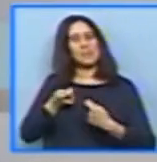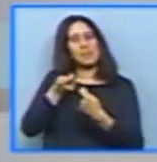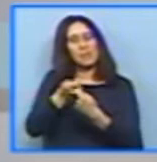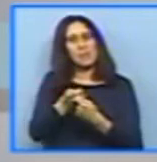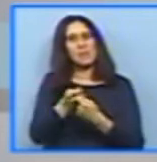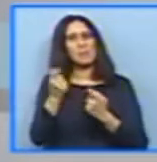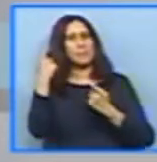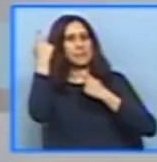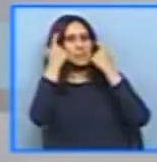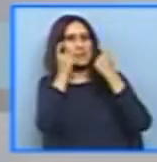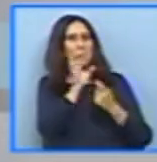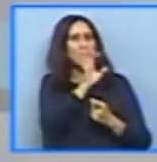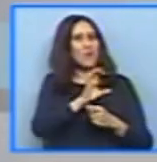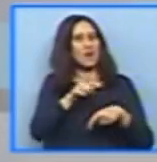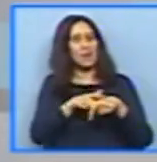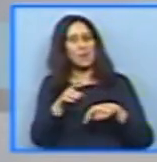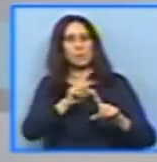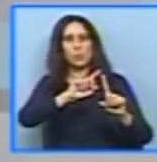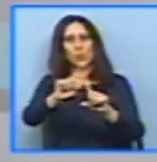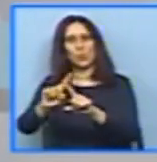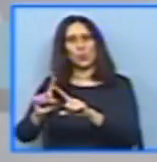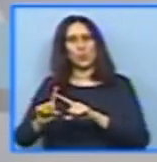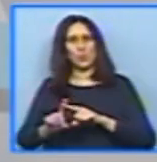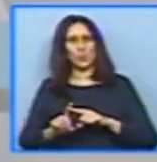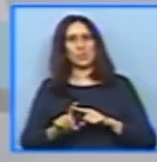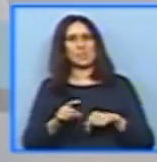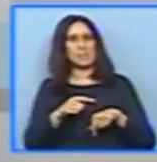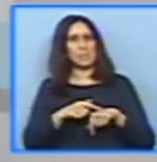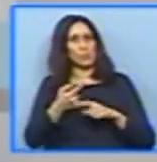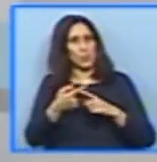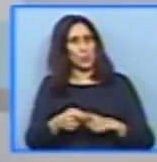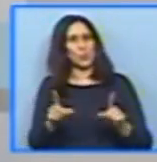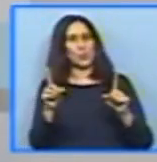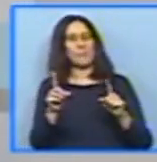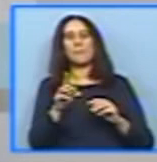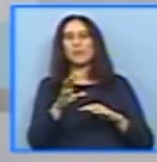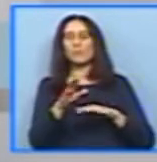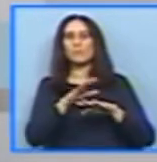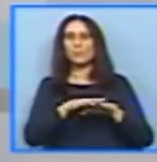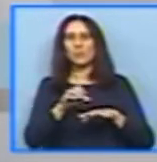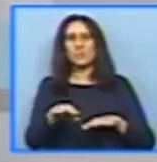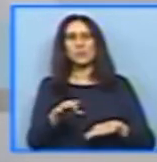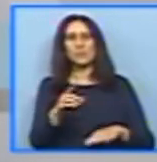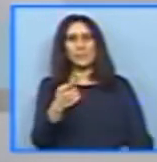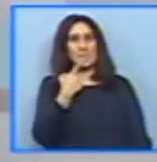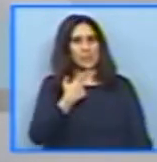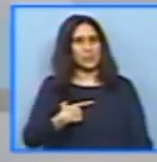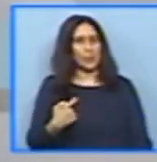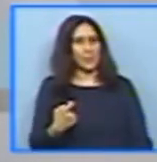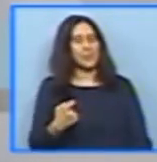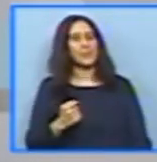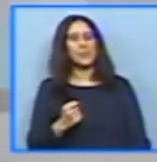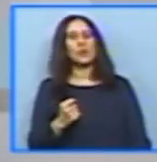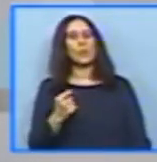formas de pensar de diferentes épocas, de diferentes tempos. E por isso a questão colocada de que